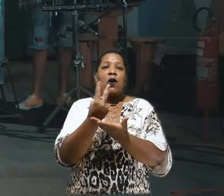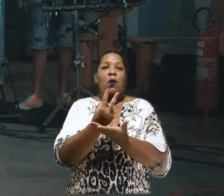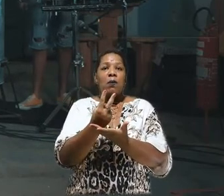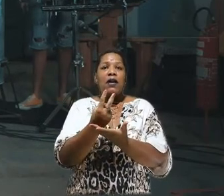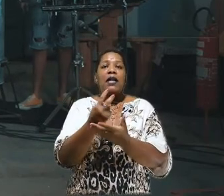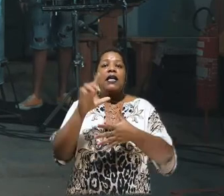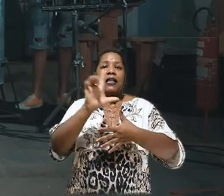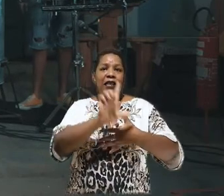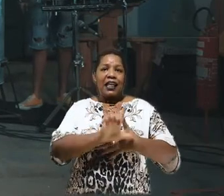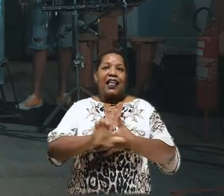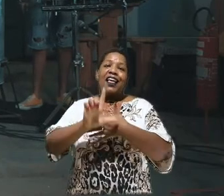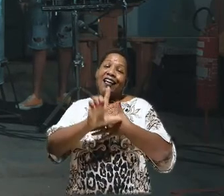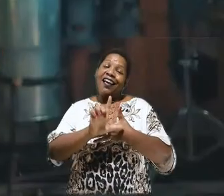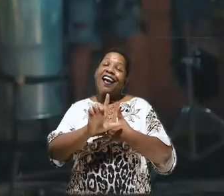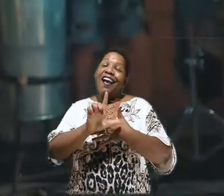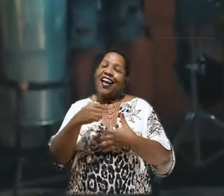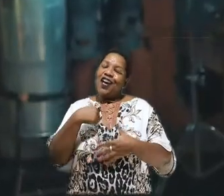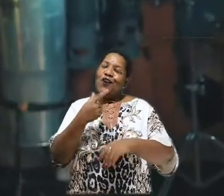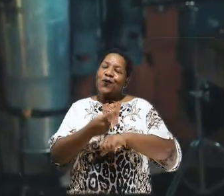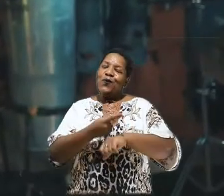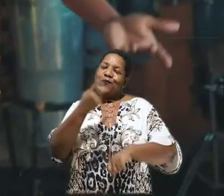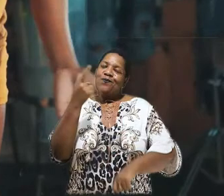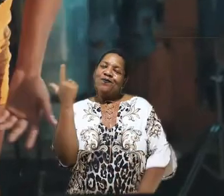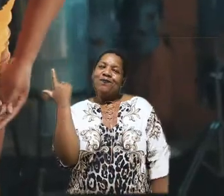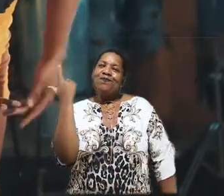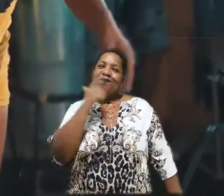porque a gatinha que ganhou né